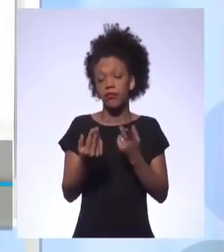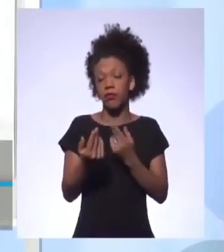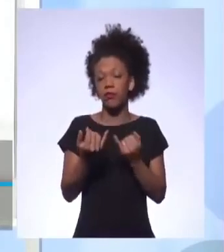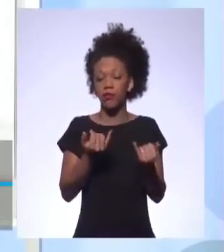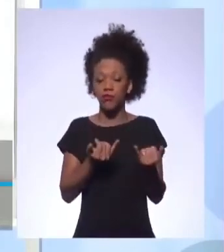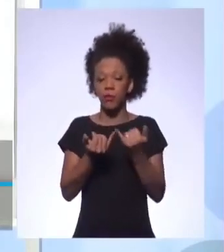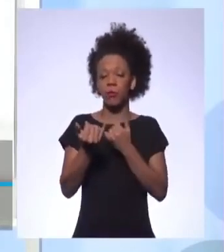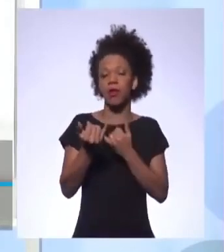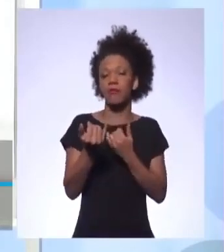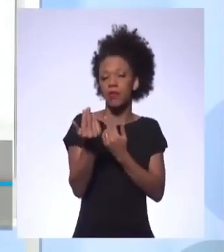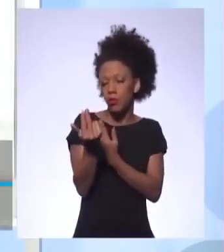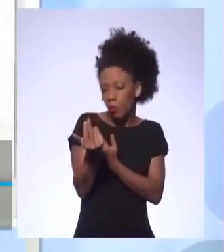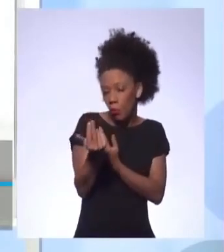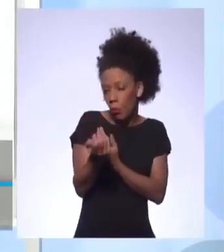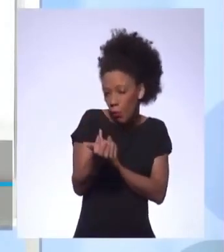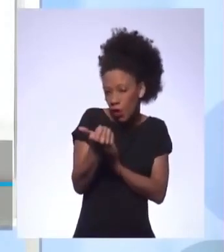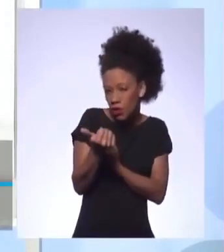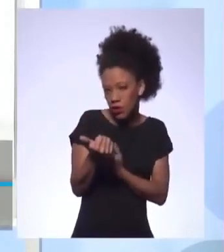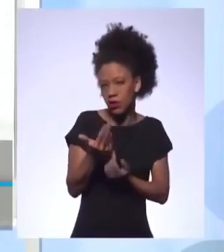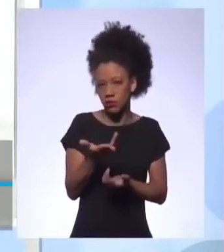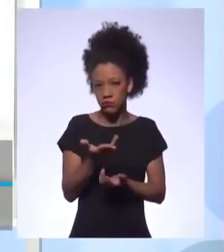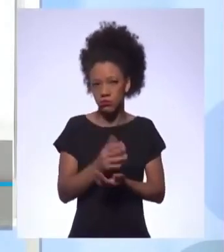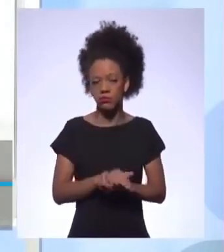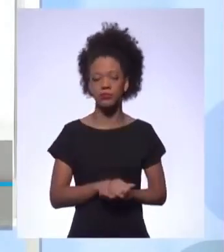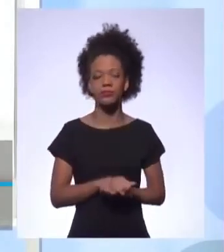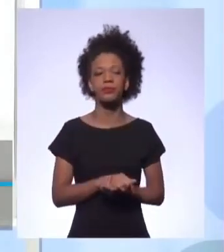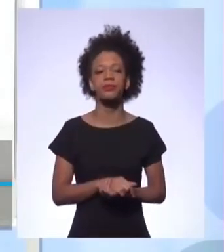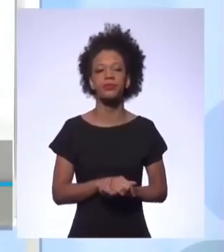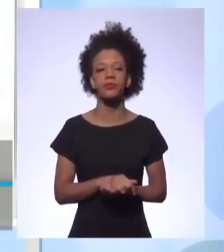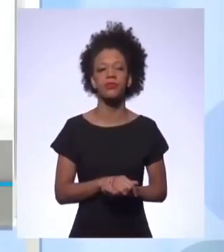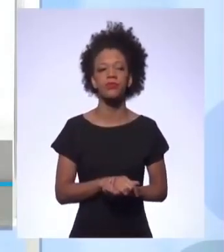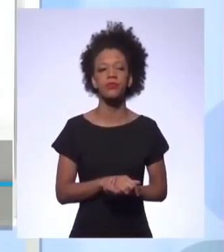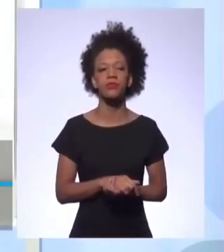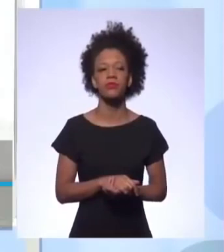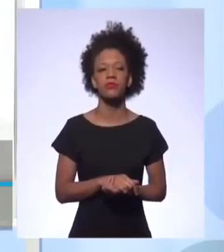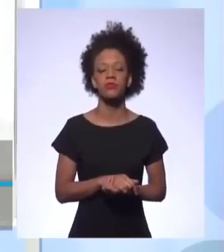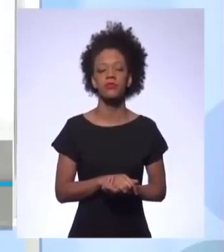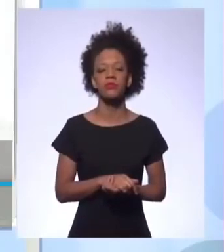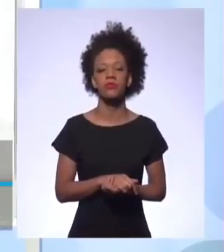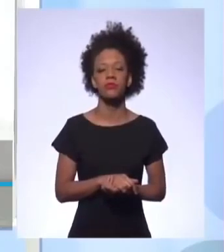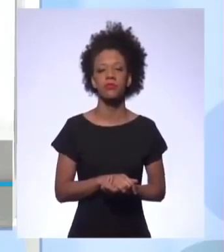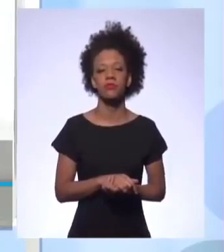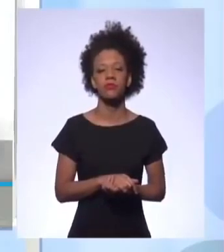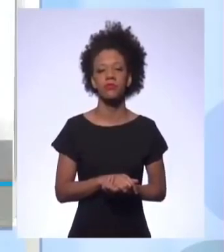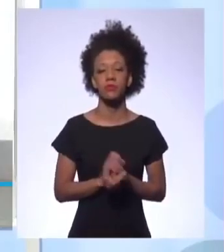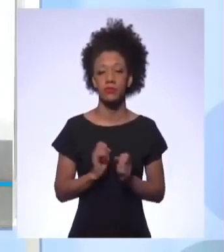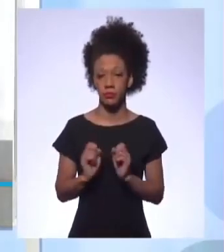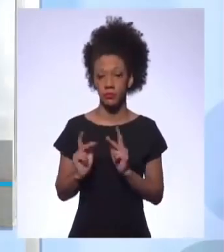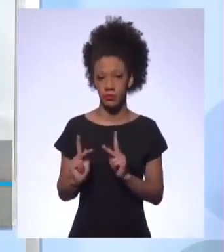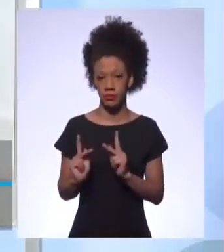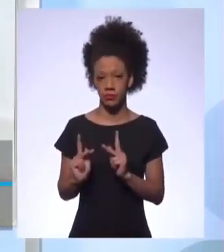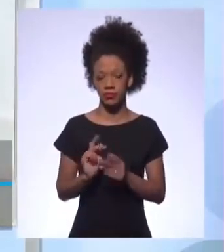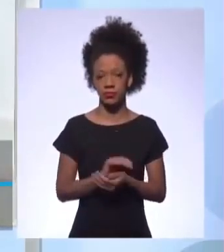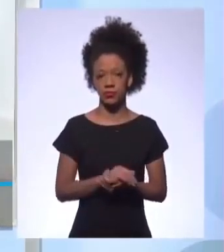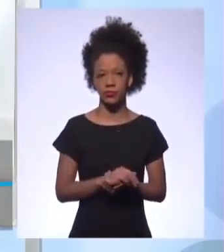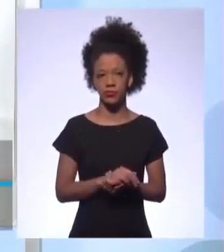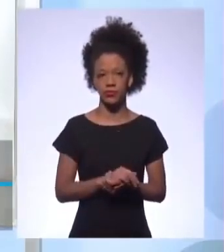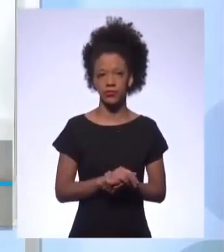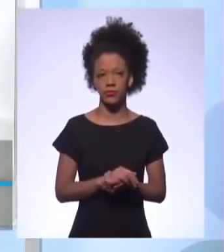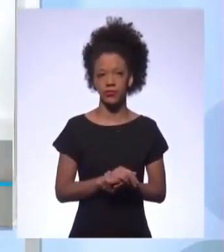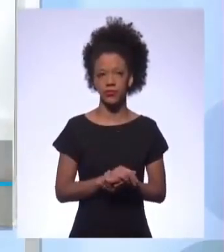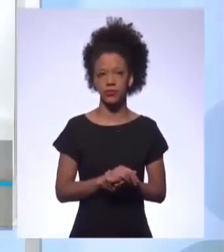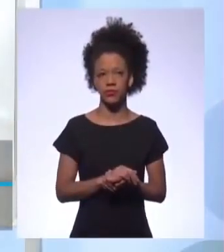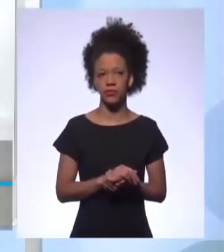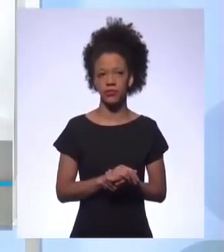traduzir assim, eu sou a imagem e semelhança do meu pai, tá? I am spitting image of my father, ok? E embaixo